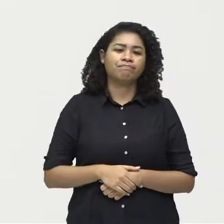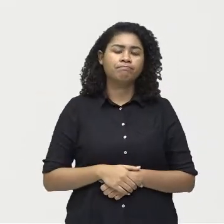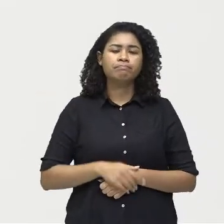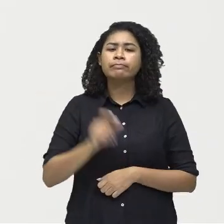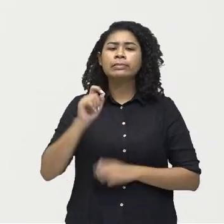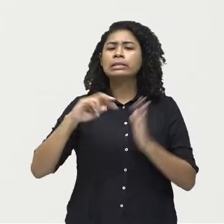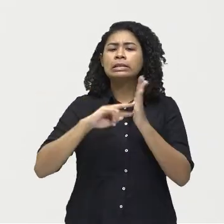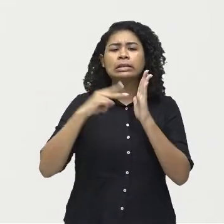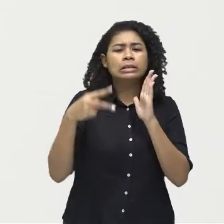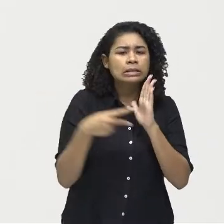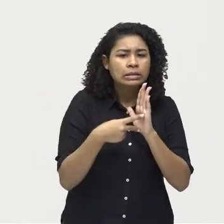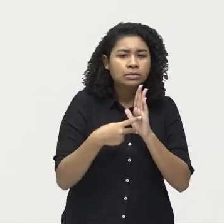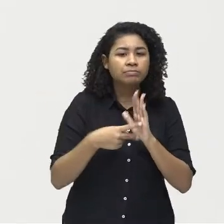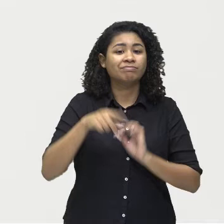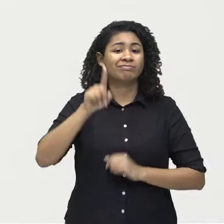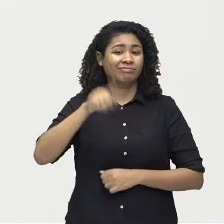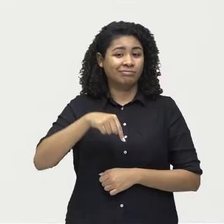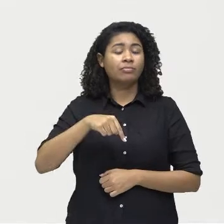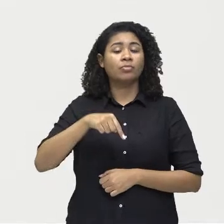que arrecadava.